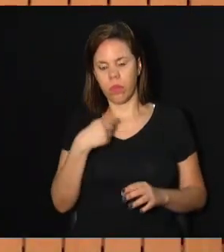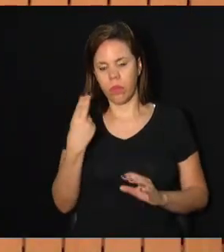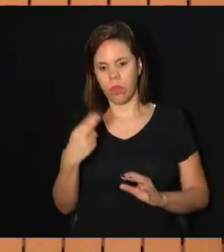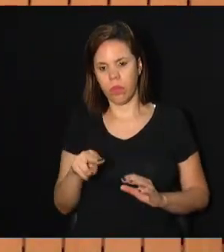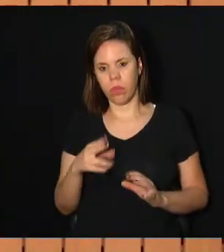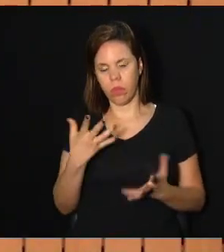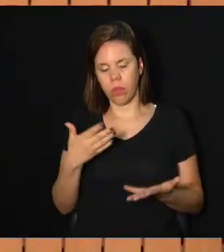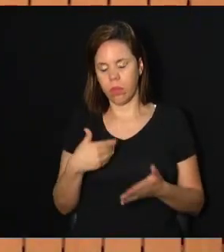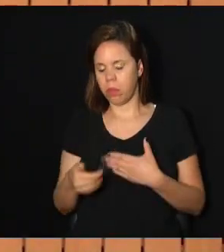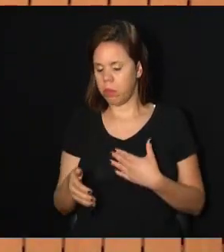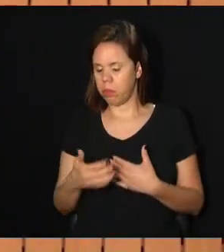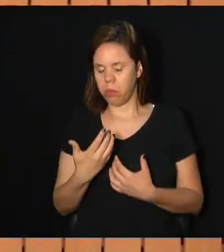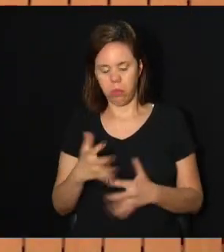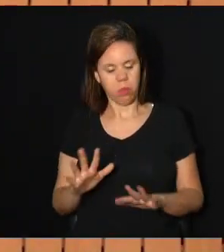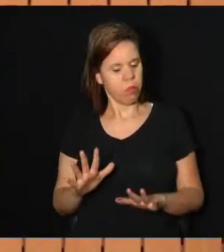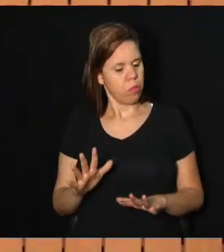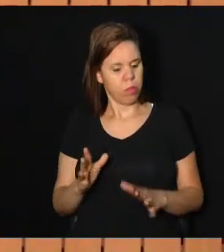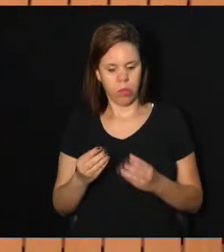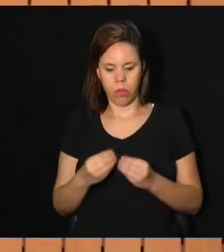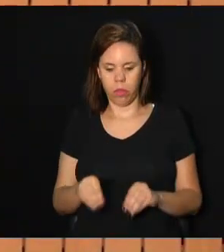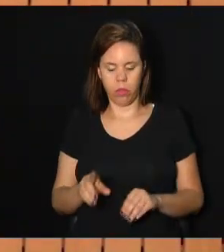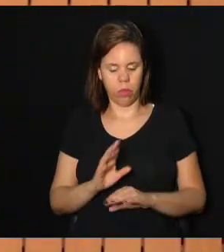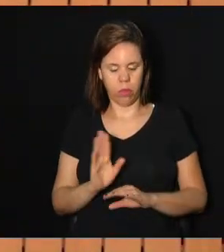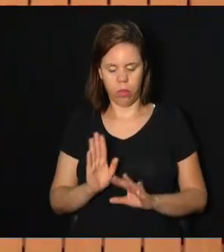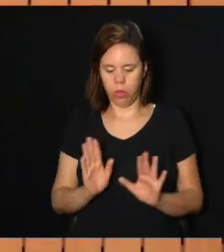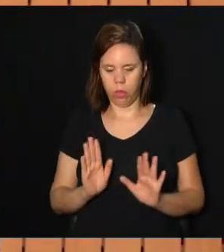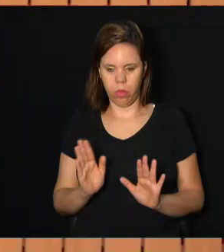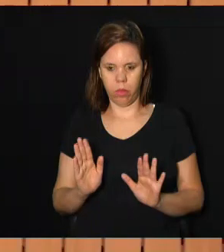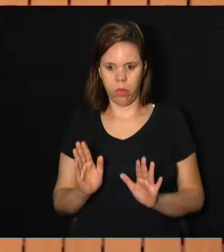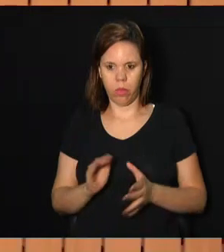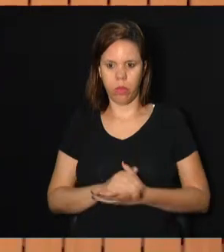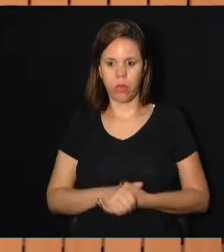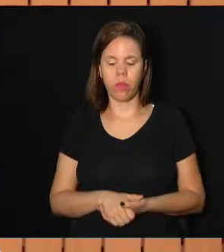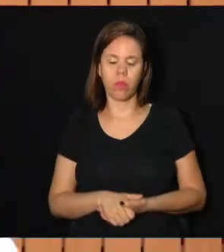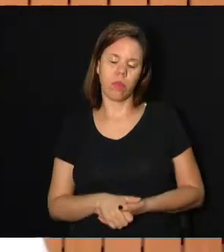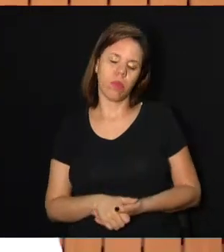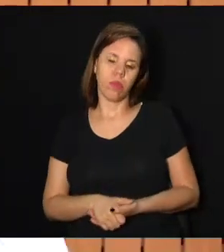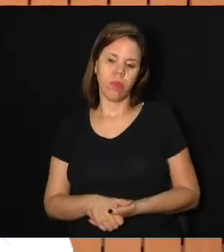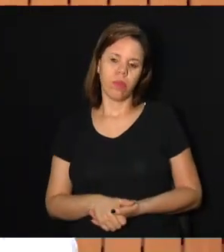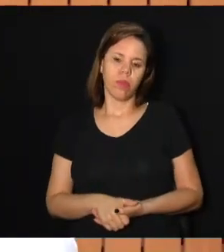querer qualquer tipo de passar qualquer tipo de